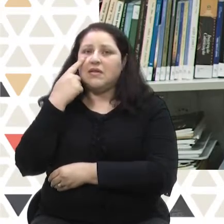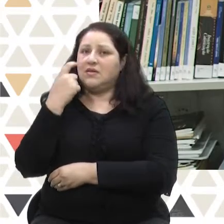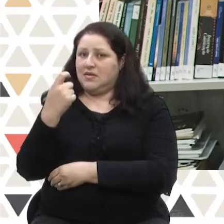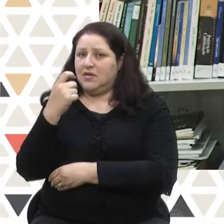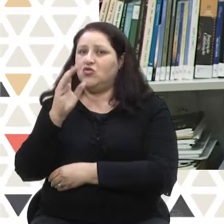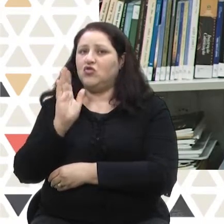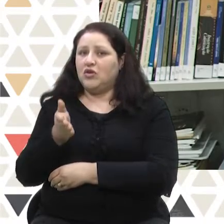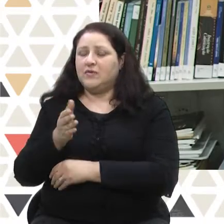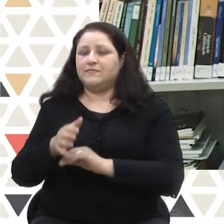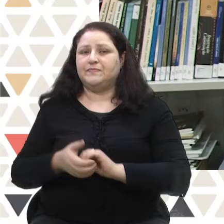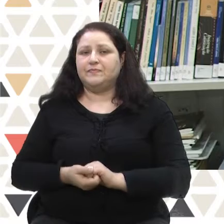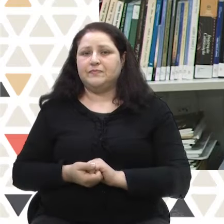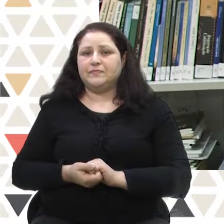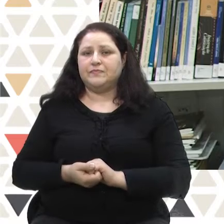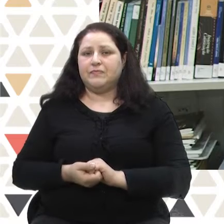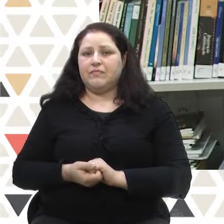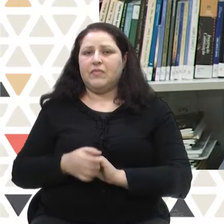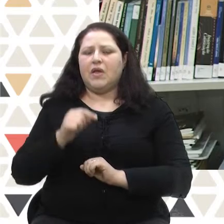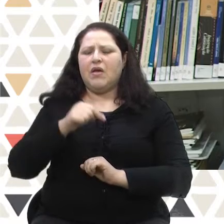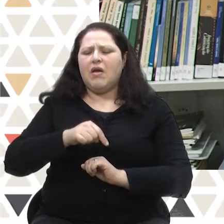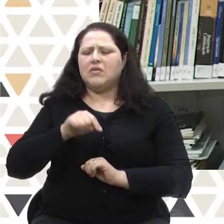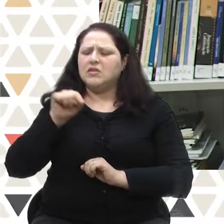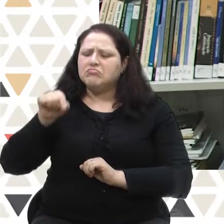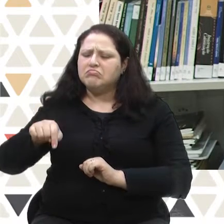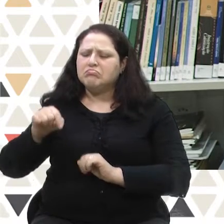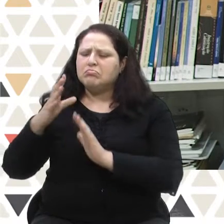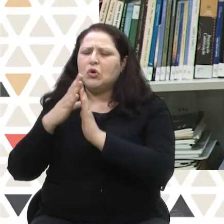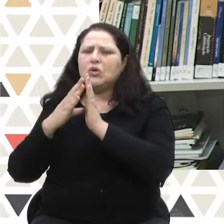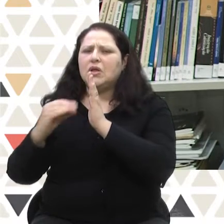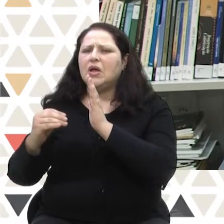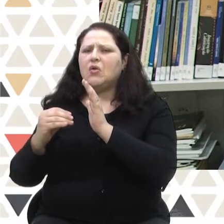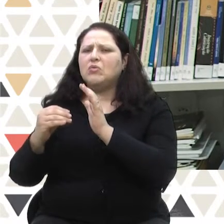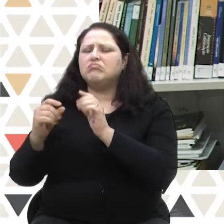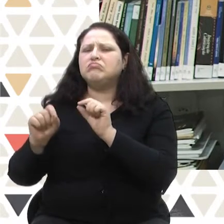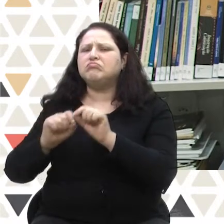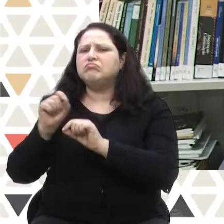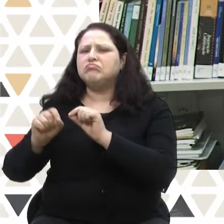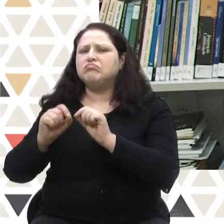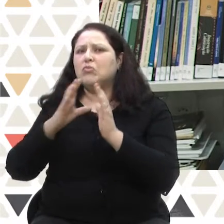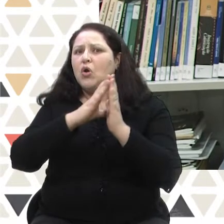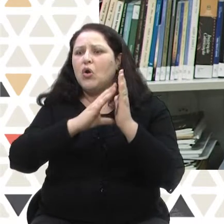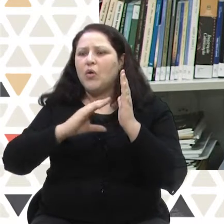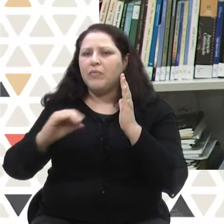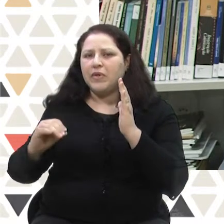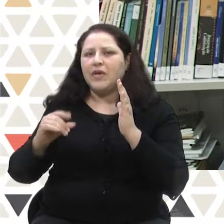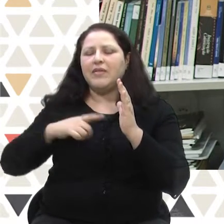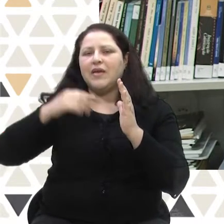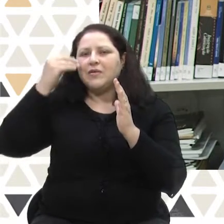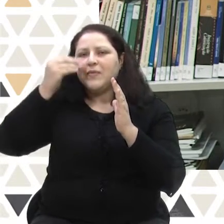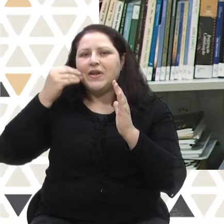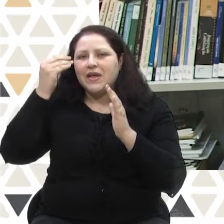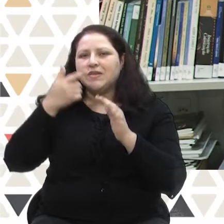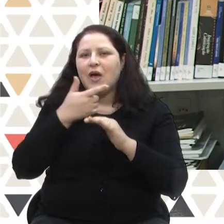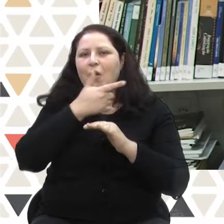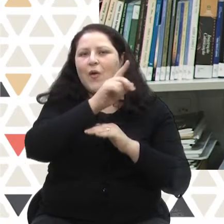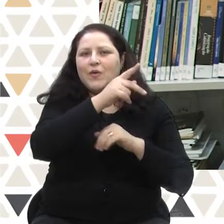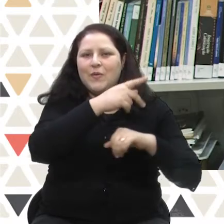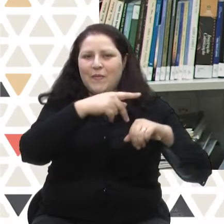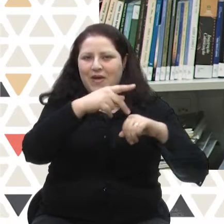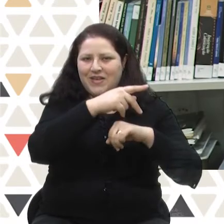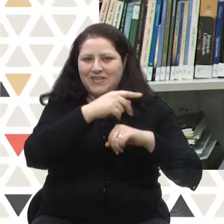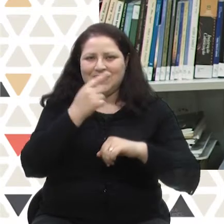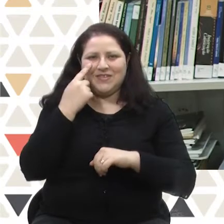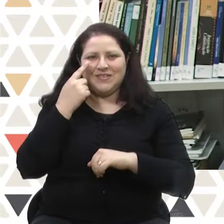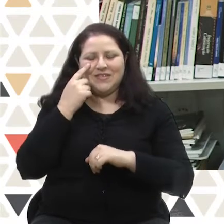teremos, então, uma experiência muito interessante. O modelo de federação, ele foi trazido